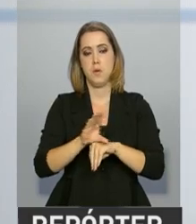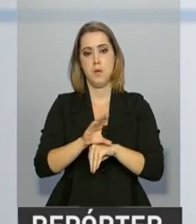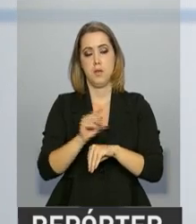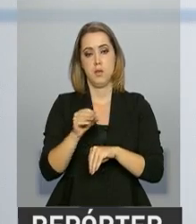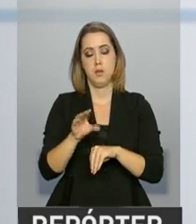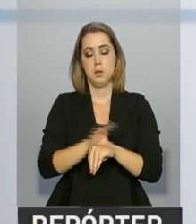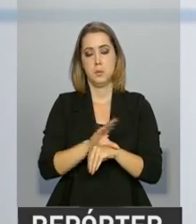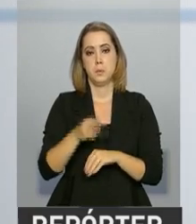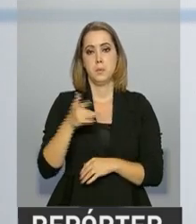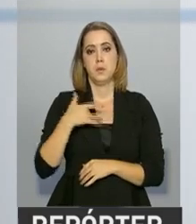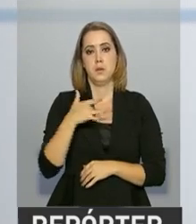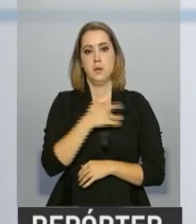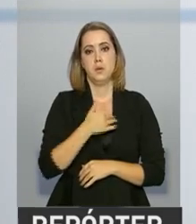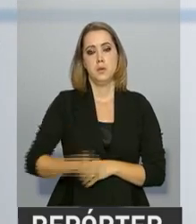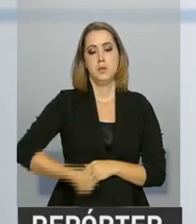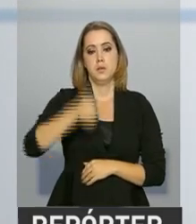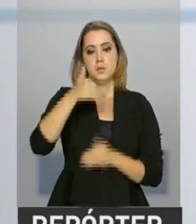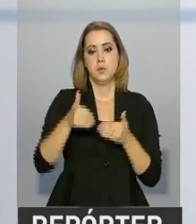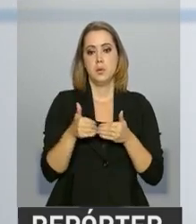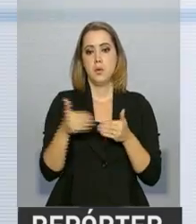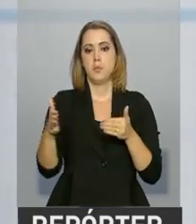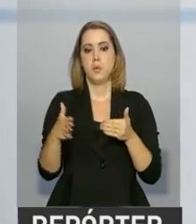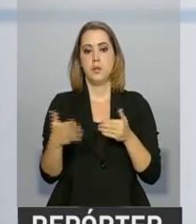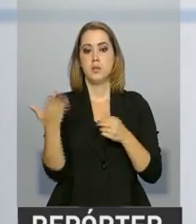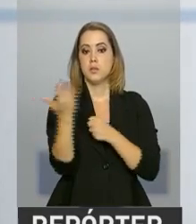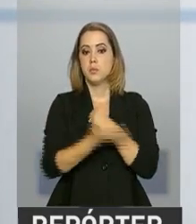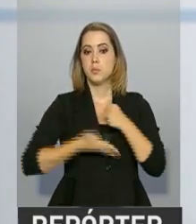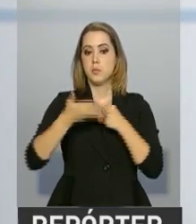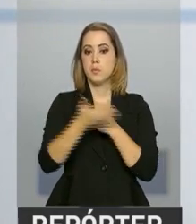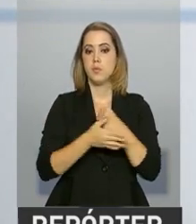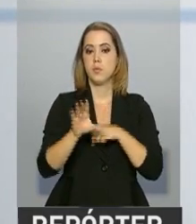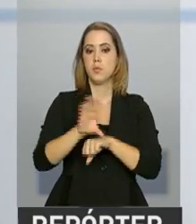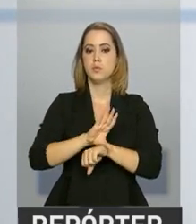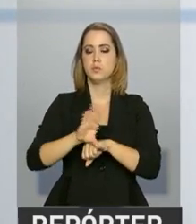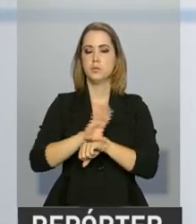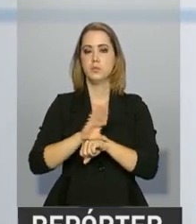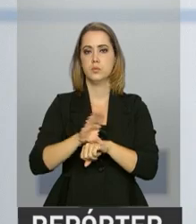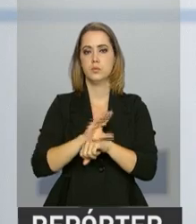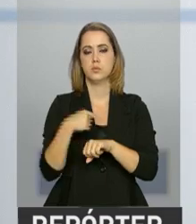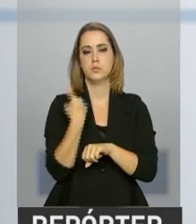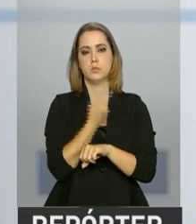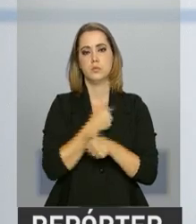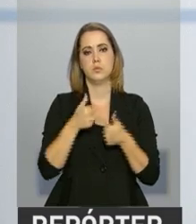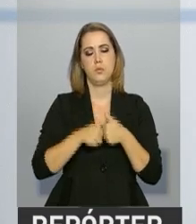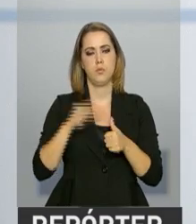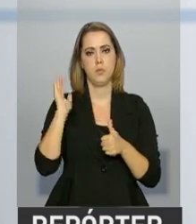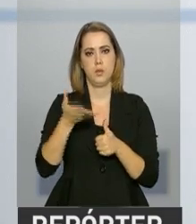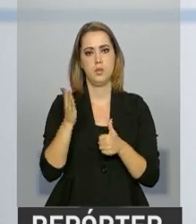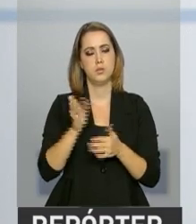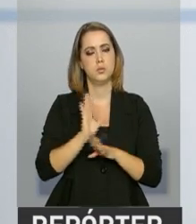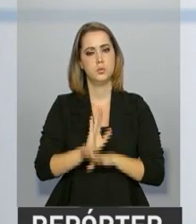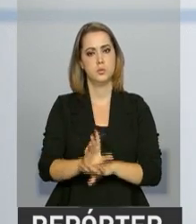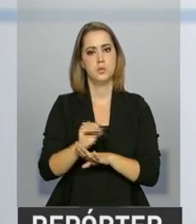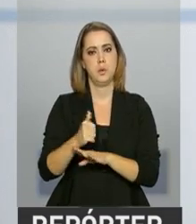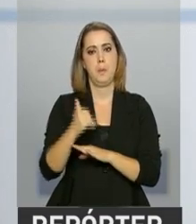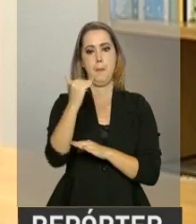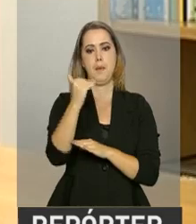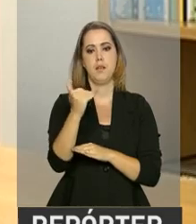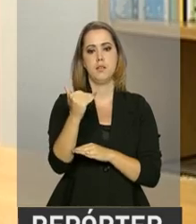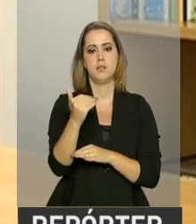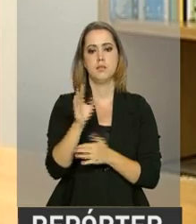efeito positivo porque amplia o piso e constitucional da saúde e nós estamos já sendo beneficiados com mais